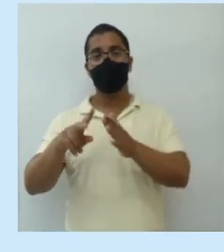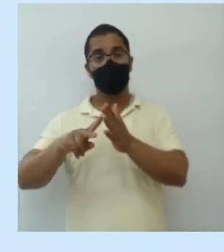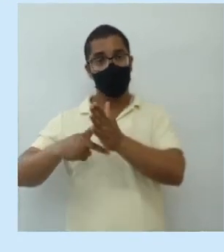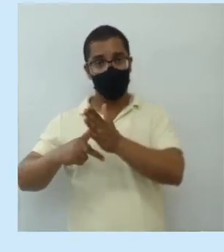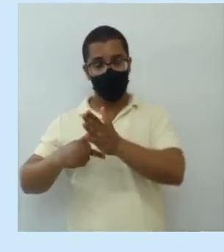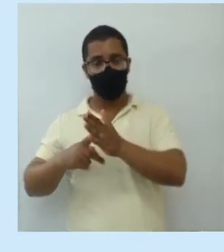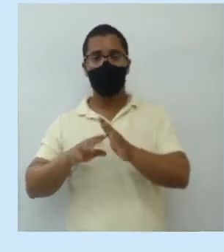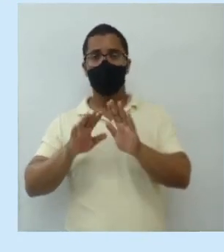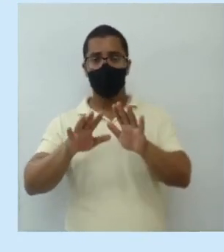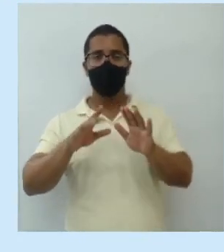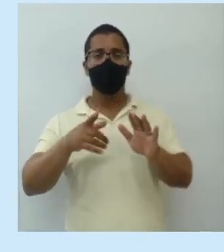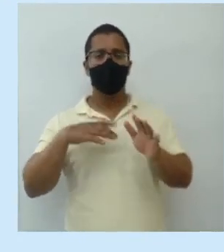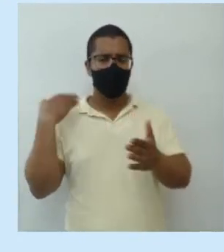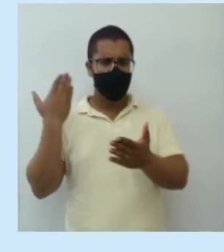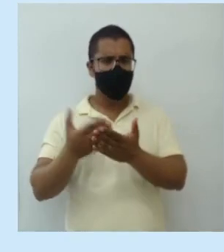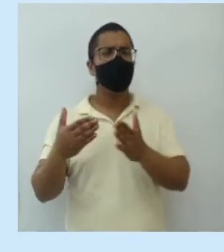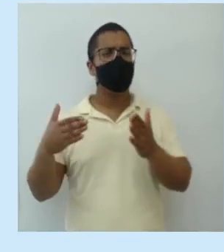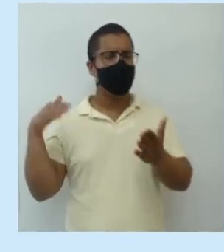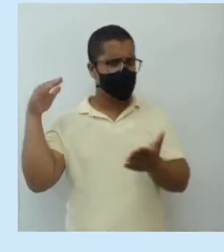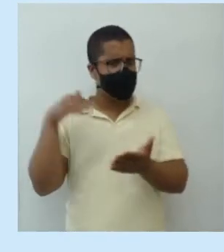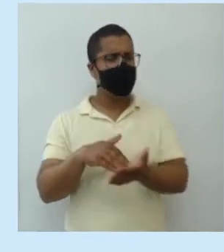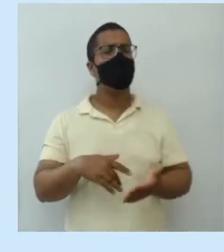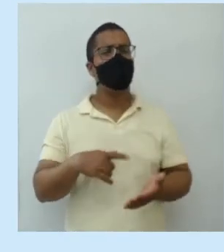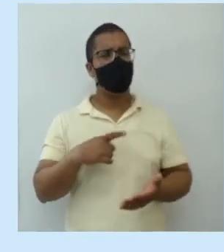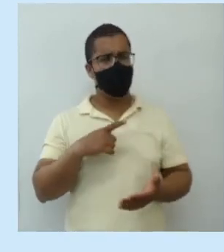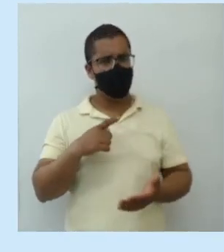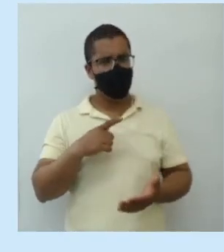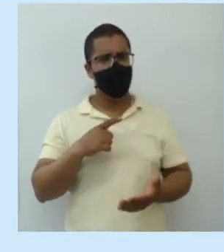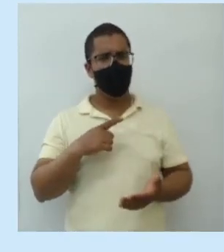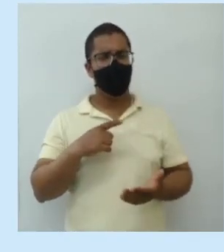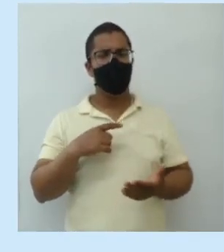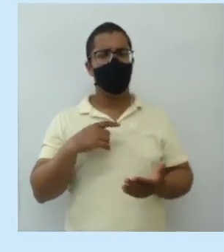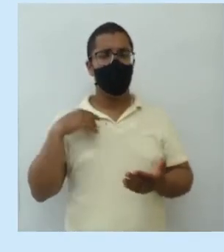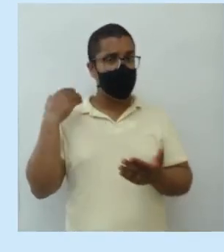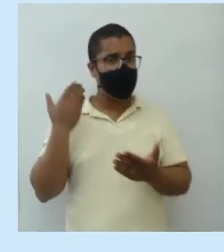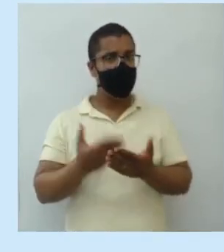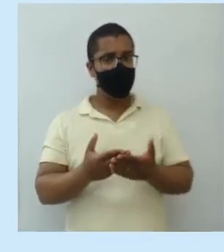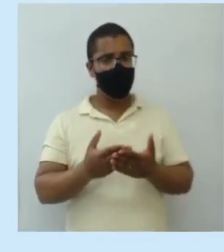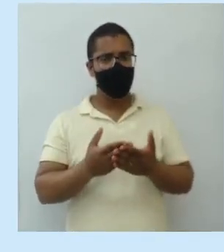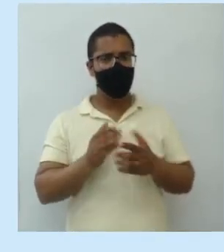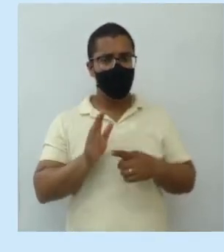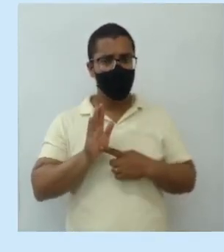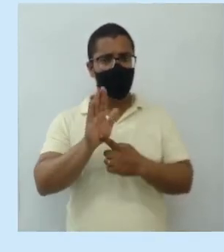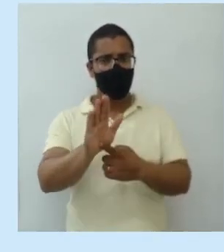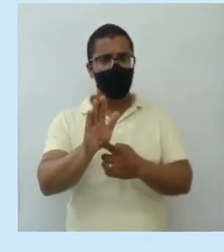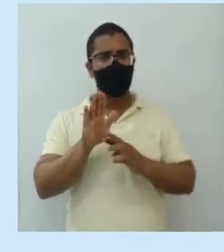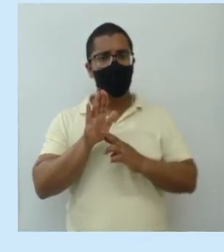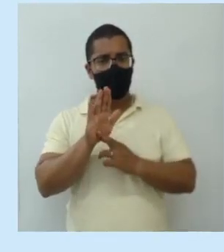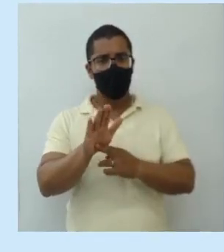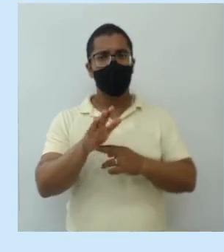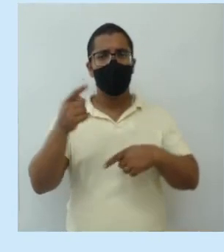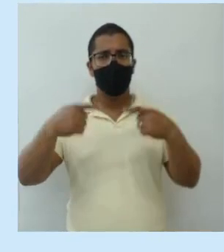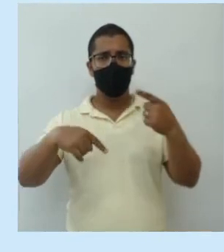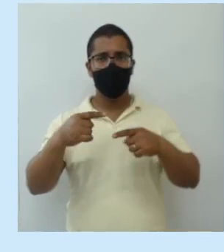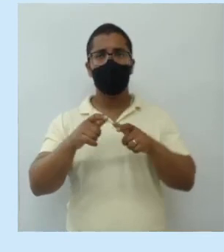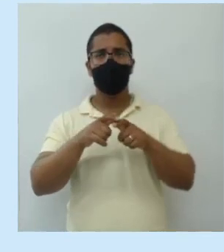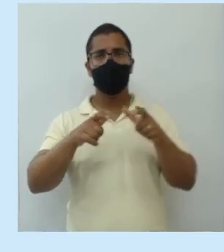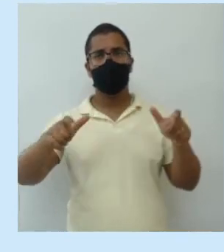ainda continua muito atuante, muito forte e muito representativo dentro do cenário político de uma forma